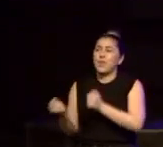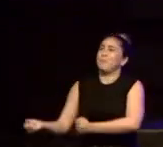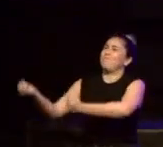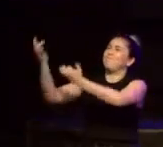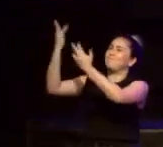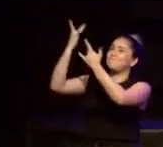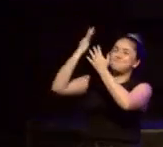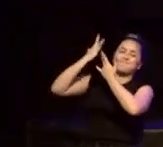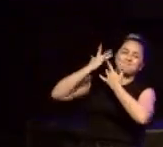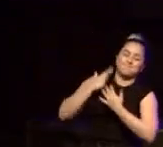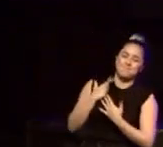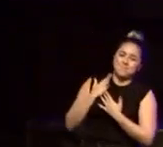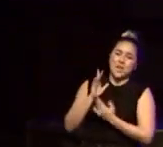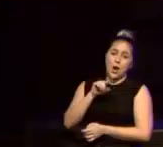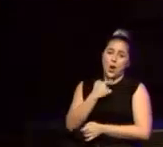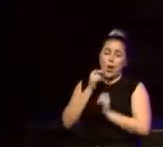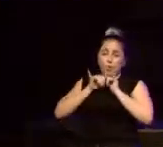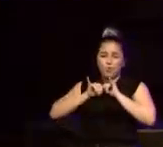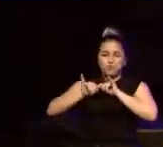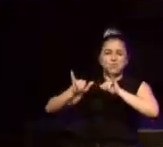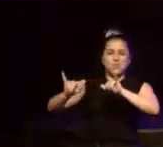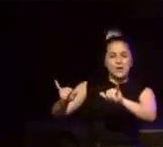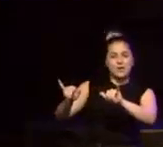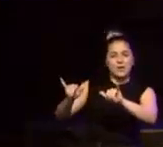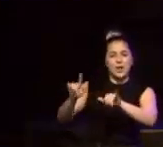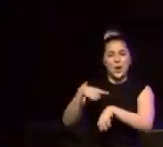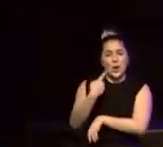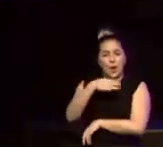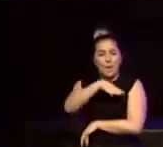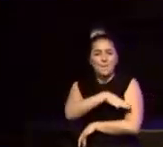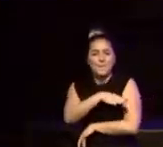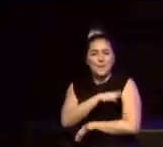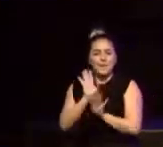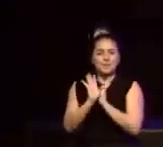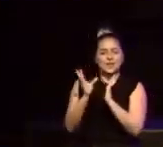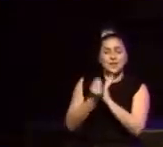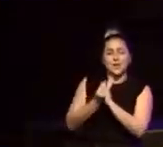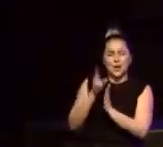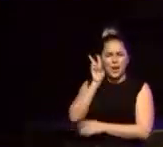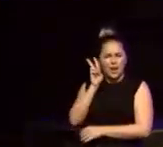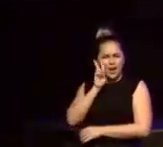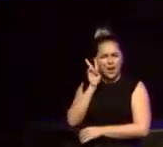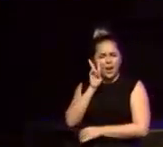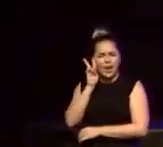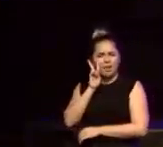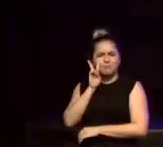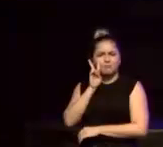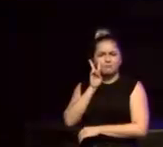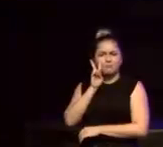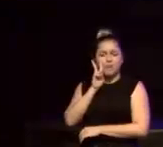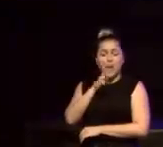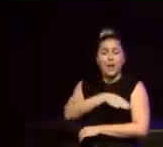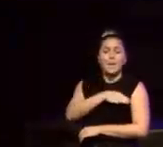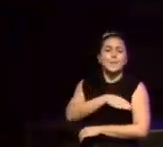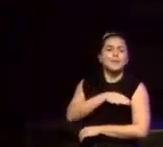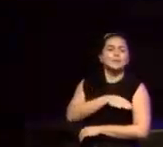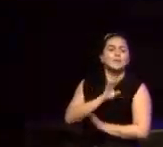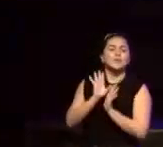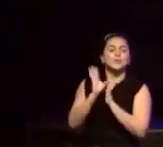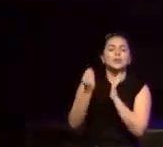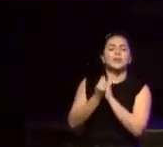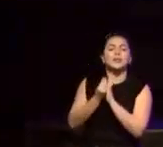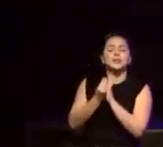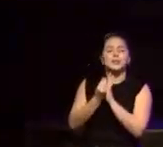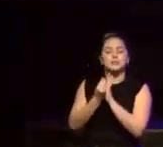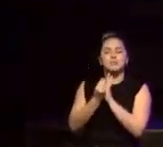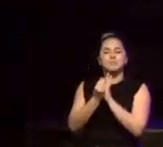isso, a gente declara que a nossa missão como igreja, lembra qual é a nossa missão? Missão da Nova Vida de Família da